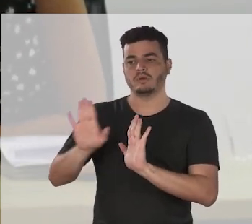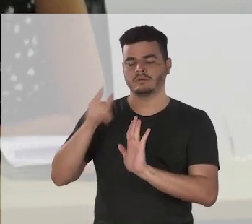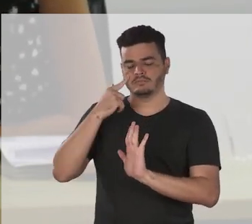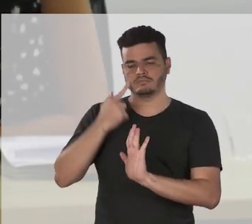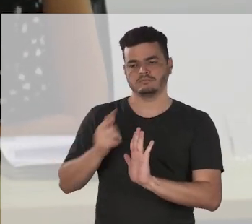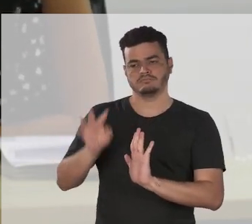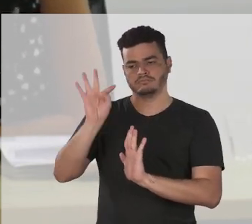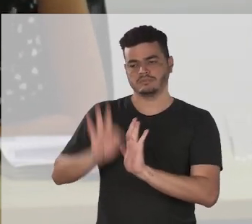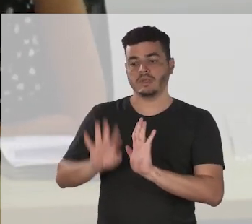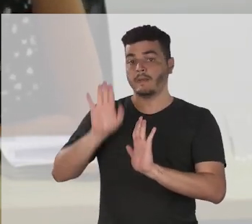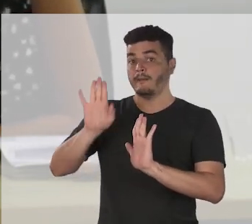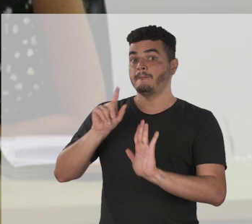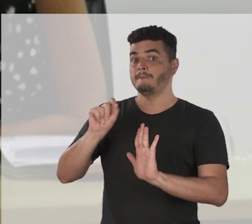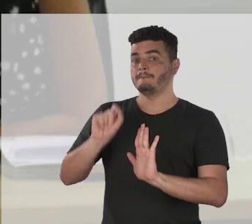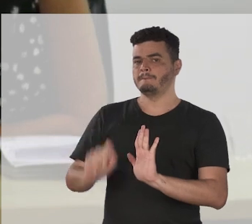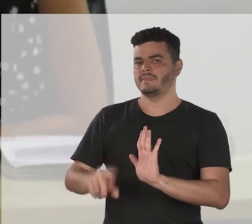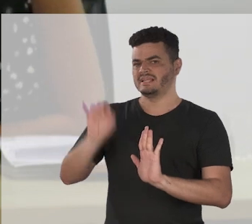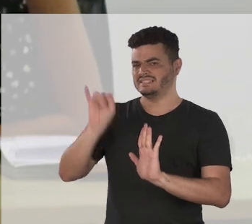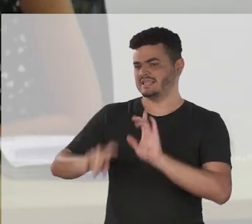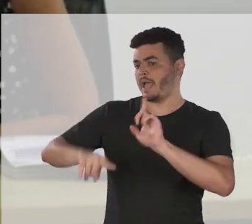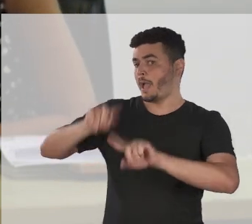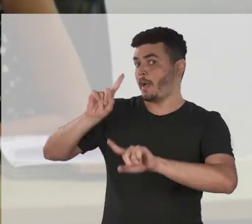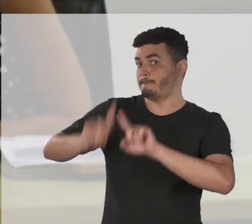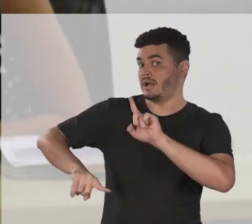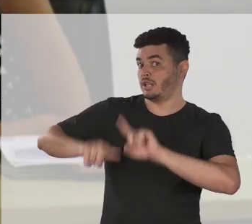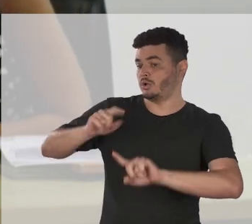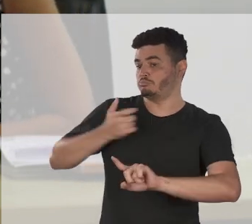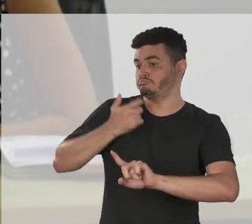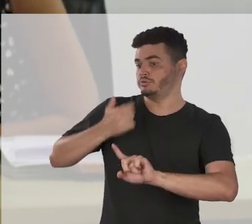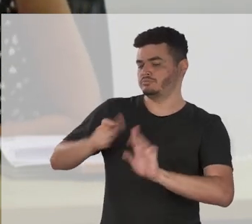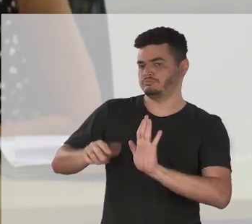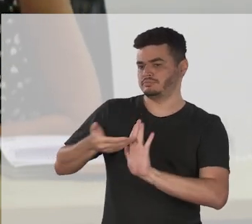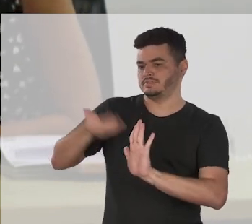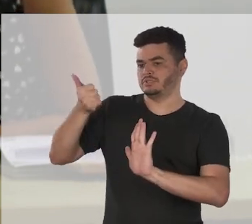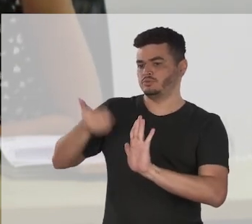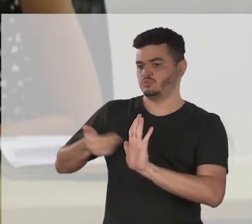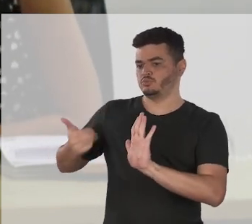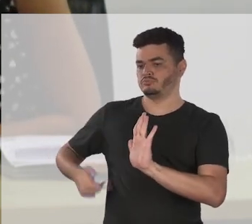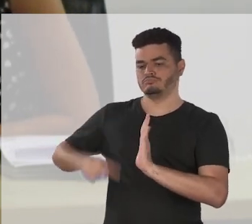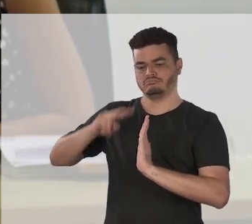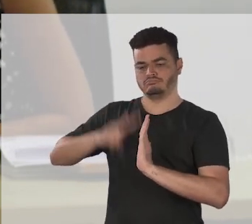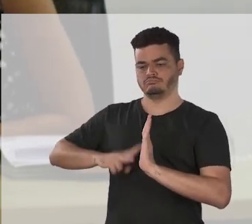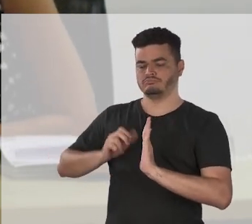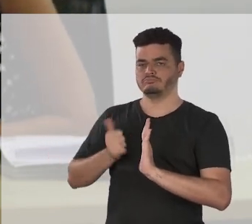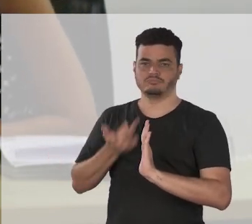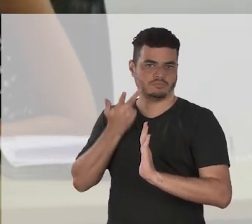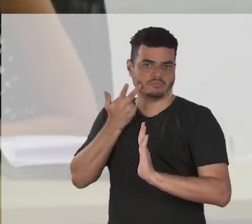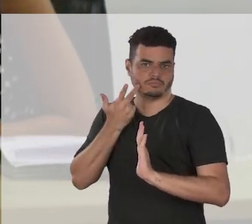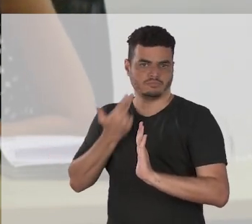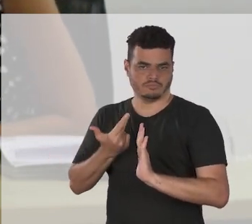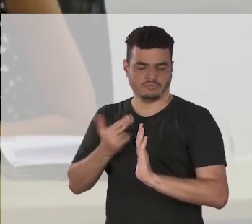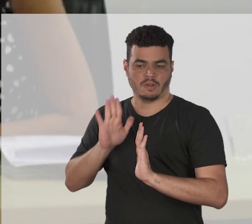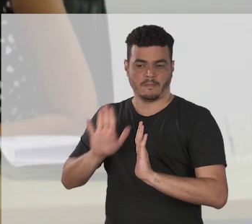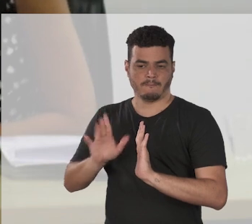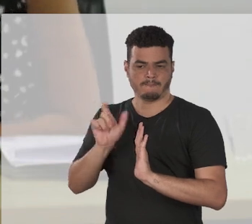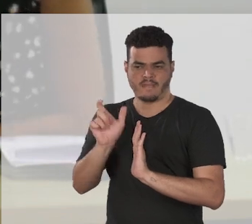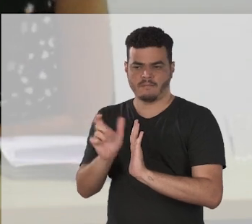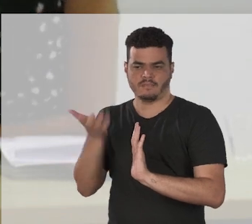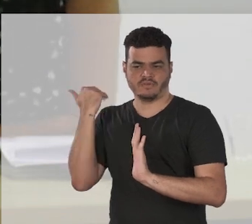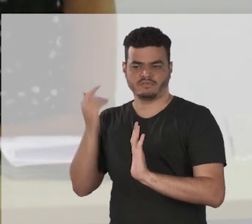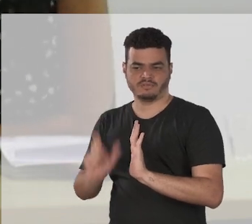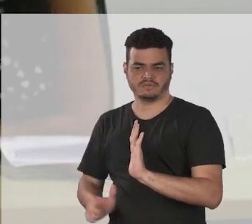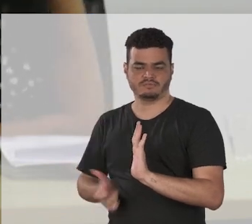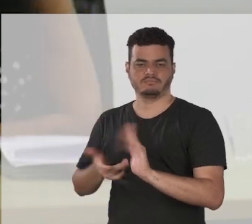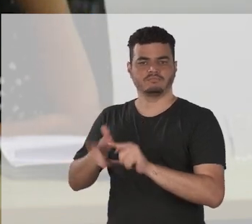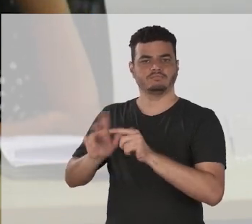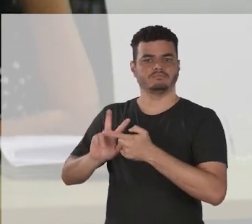o leu sem a parte que fala que tem uns palavrões. Né? O leu sem essa parte porque tem